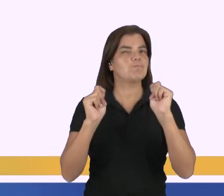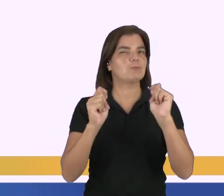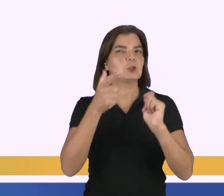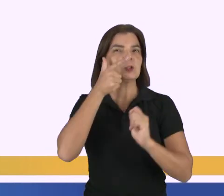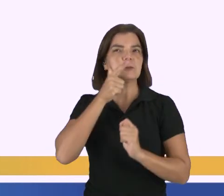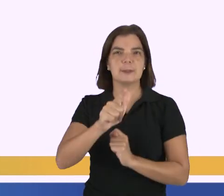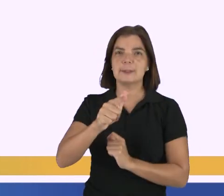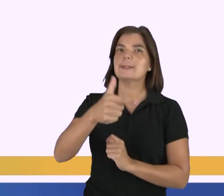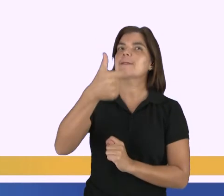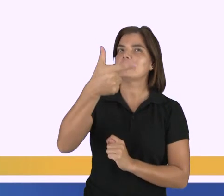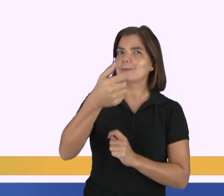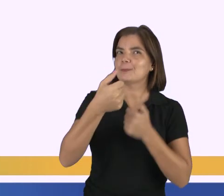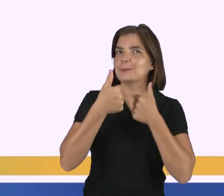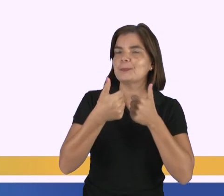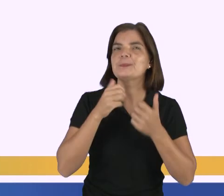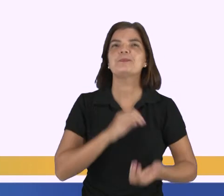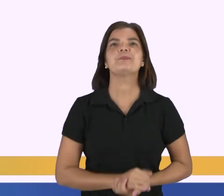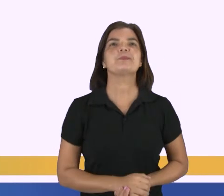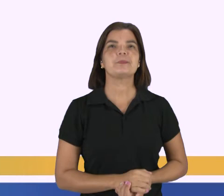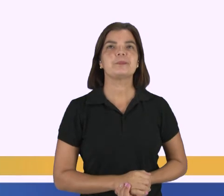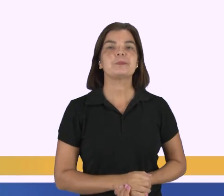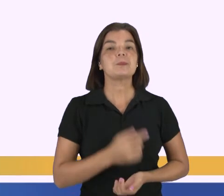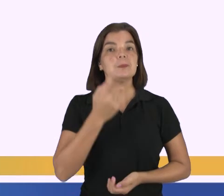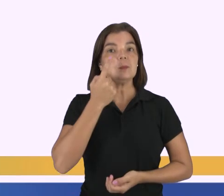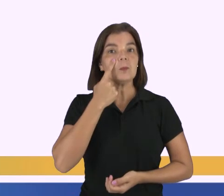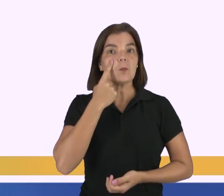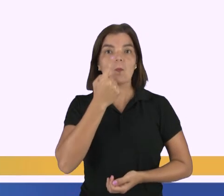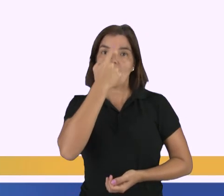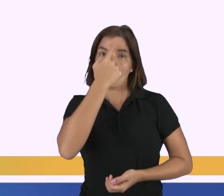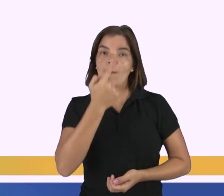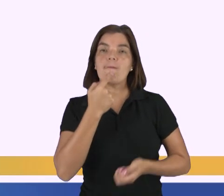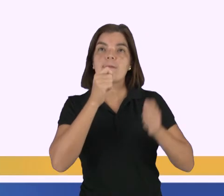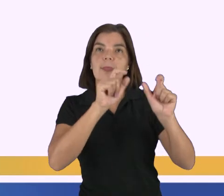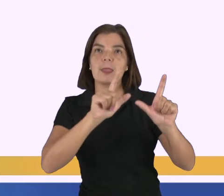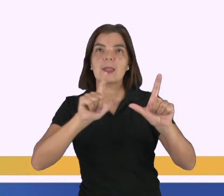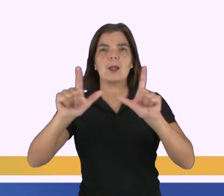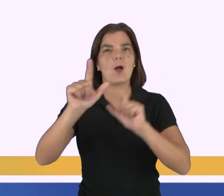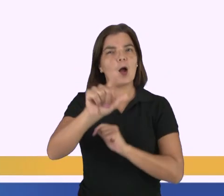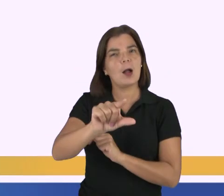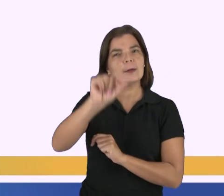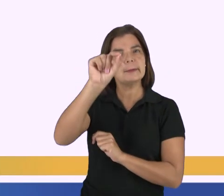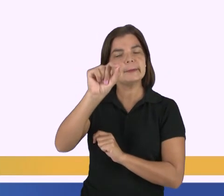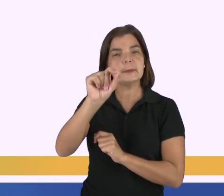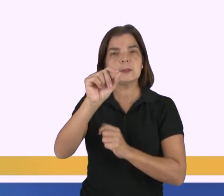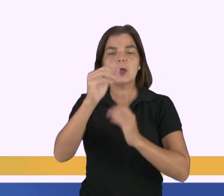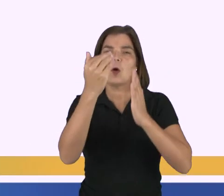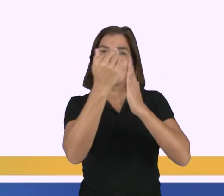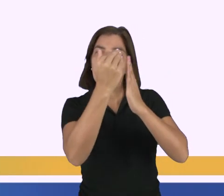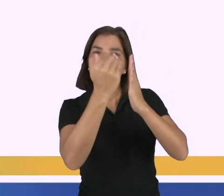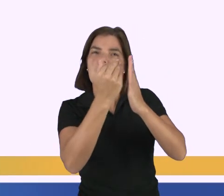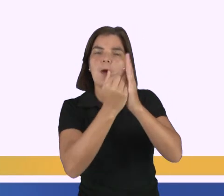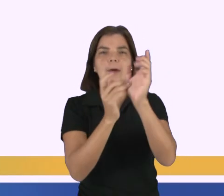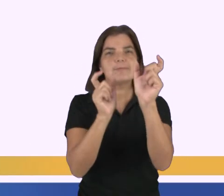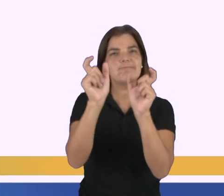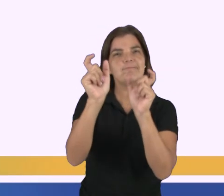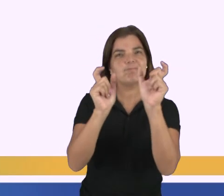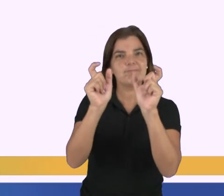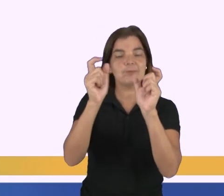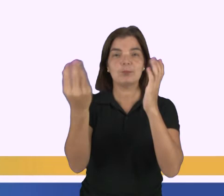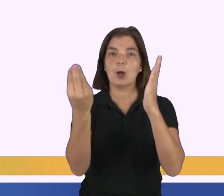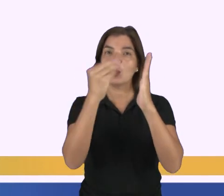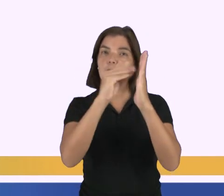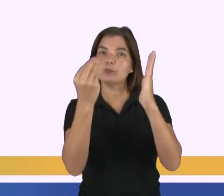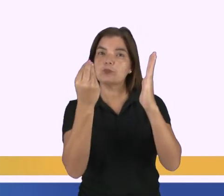acerte as duas. Tá tudo bem? Vamos lá. Observe as imagens e escolha a ordem das palavras para preencher